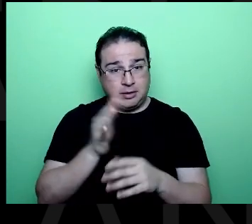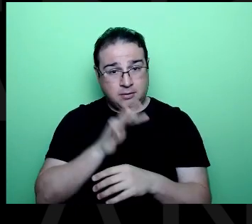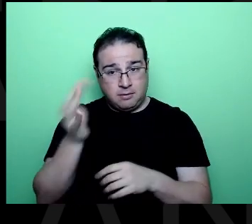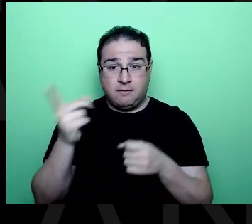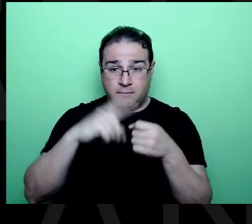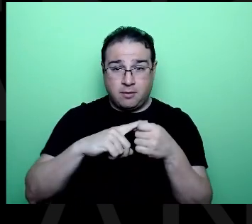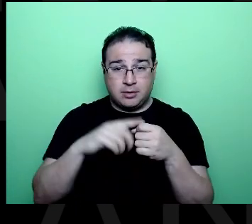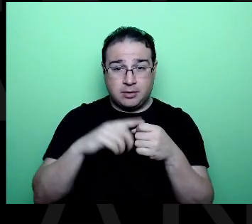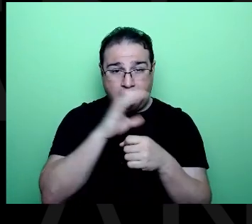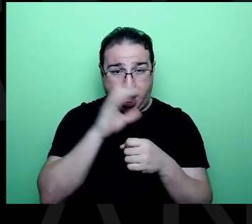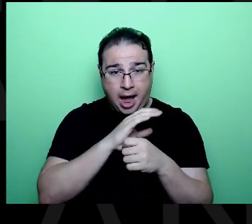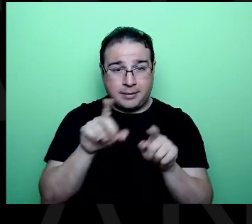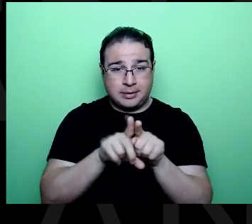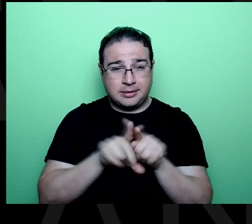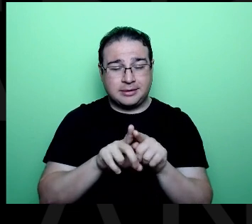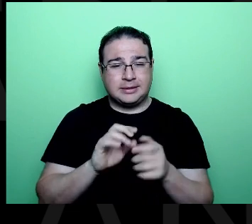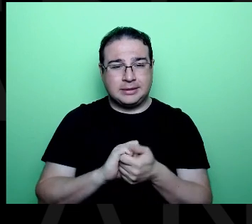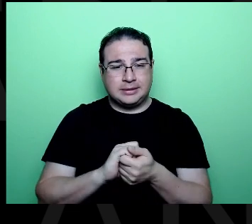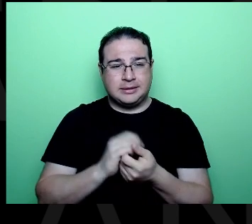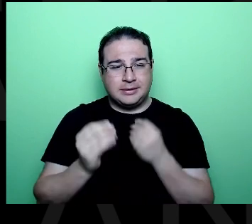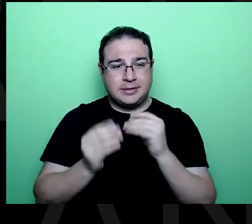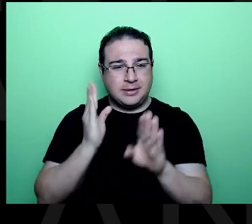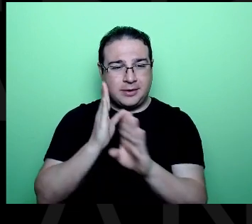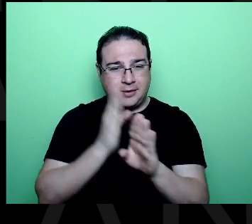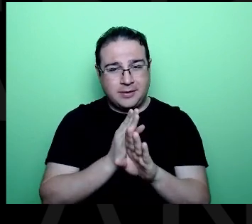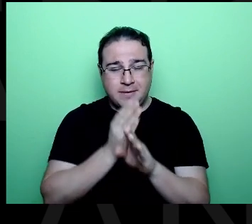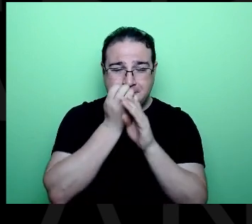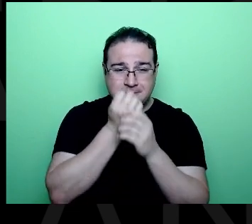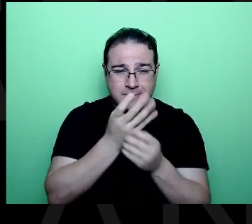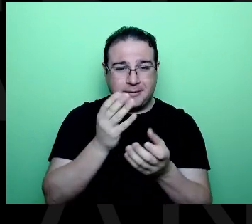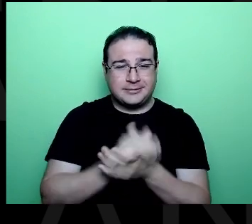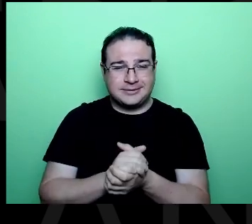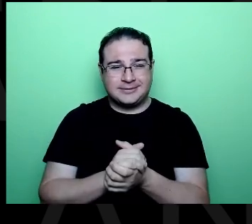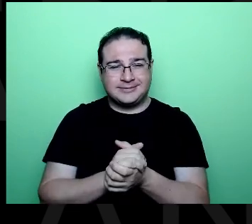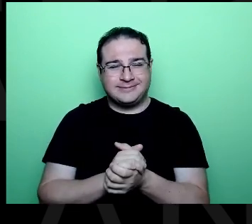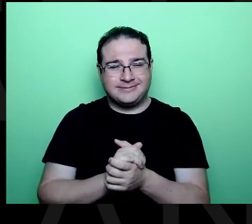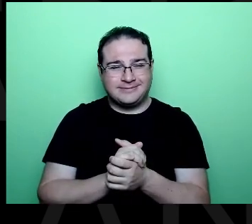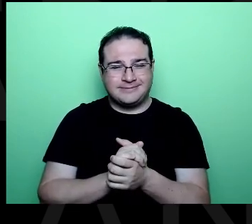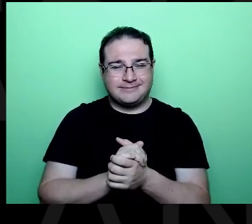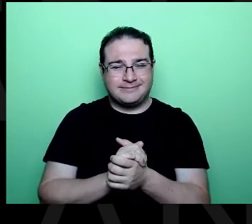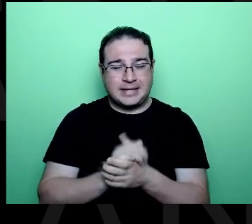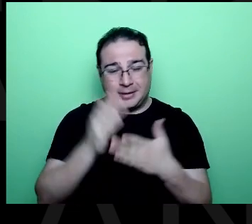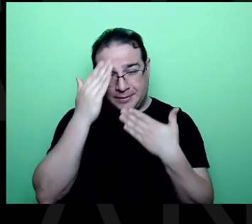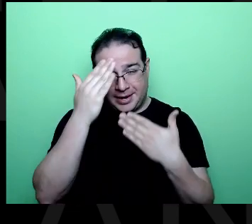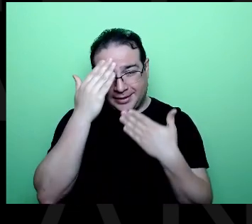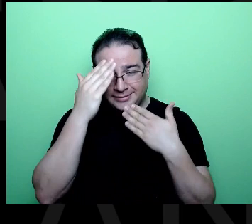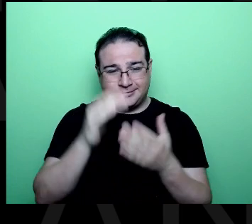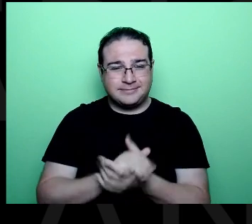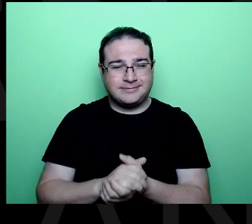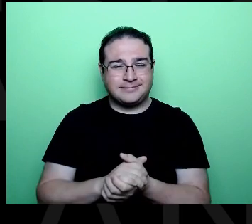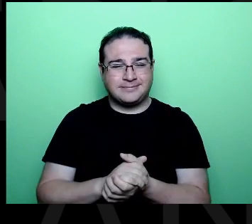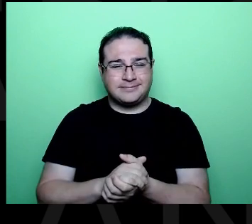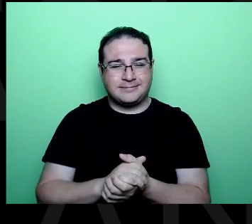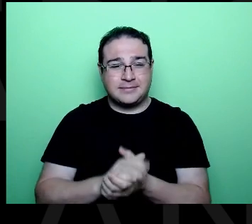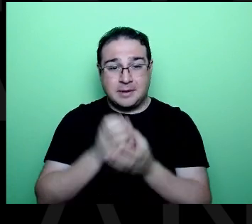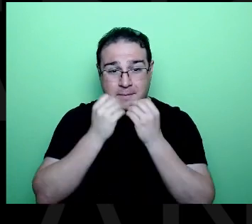logo os encontros presenciais. E é isso. Muito obrigado. E boa sorte